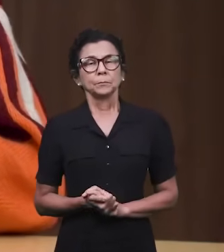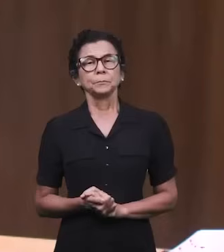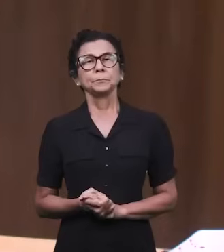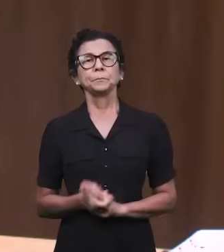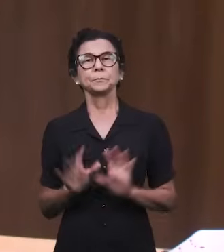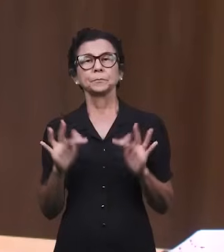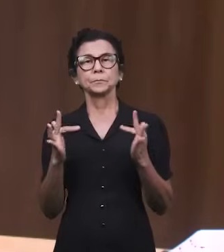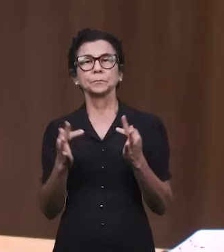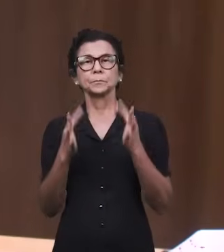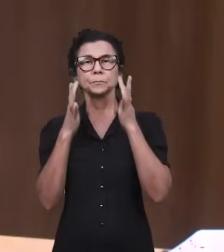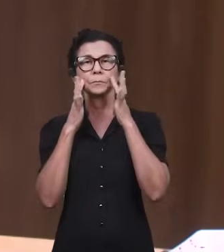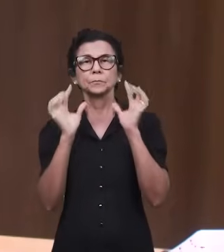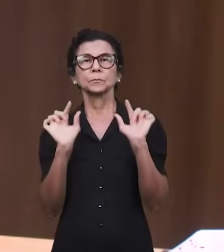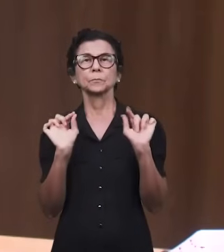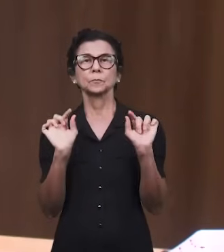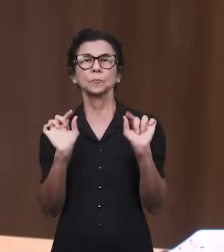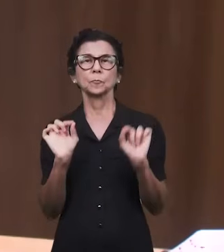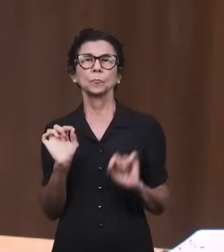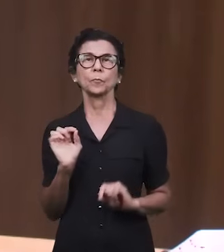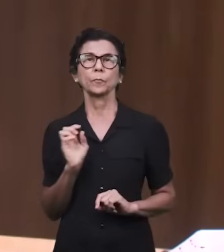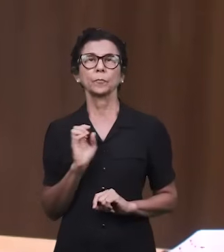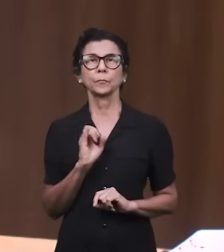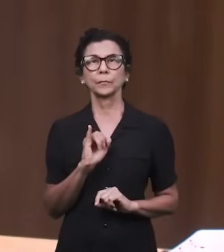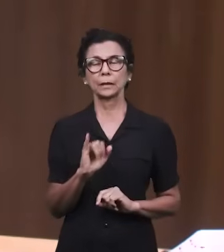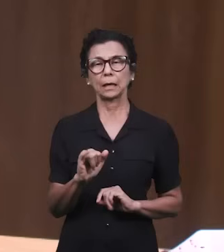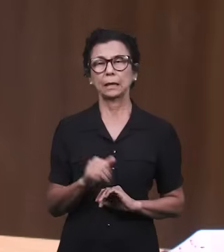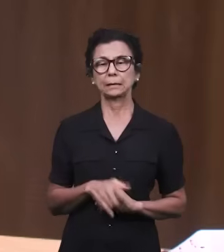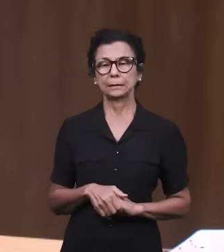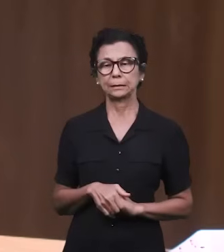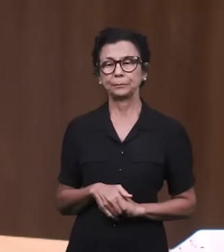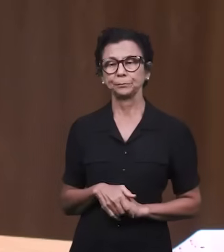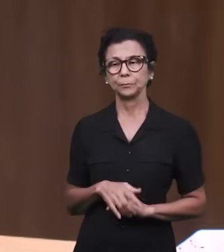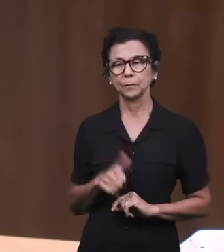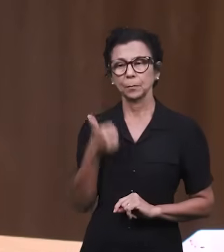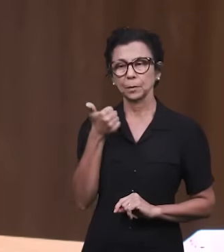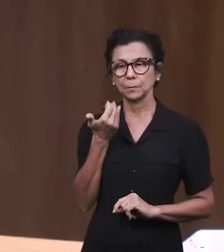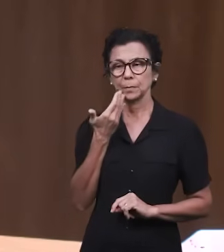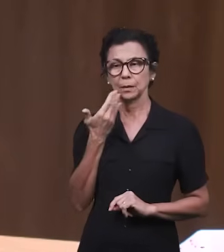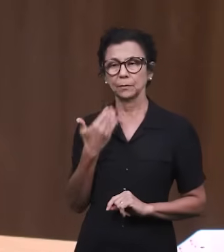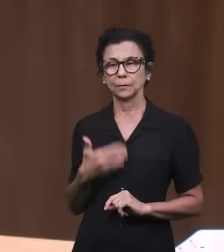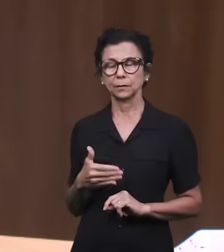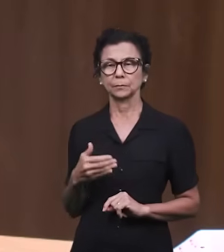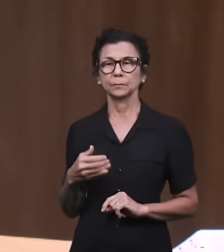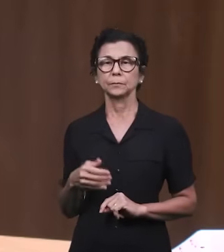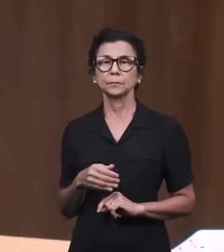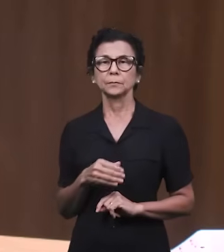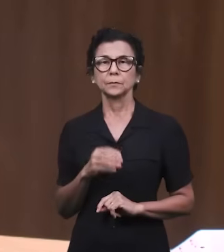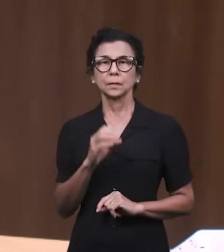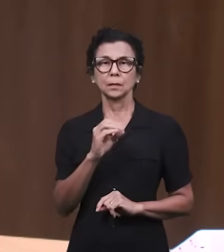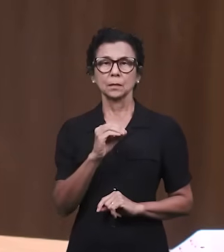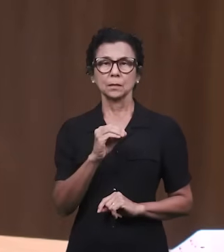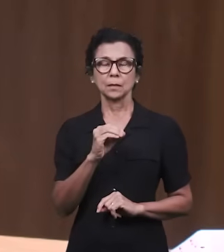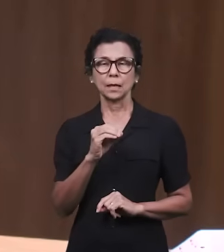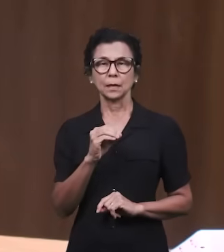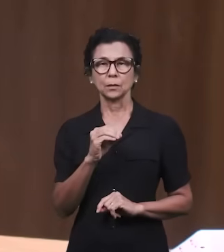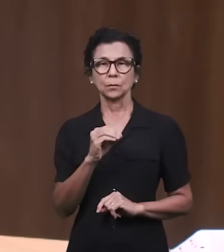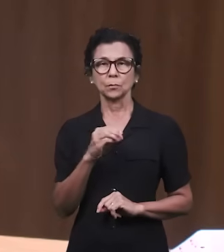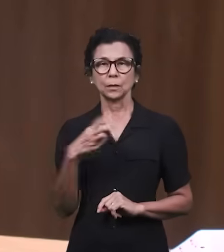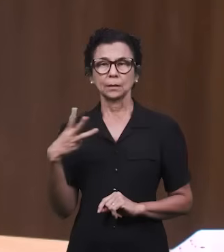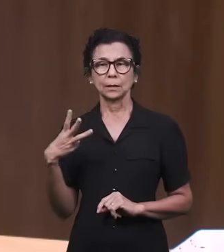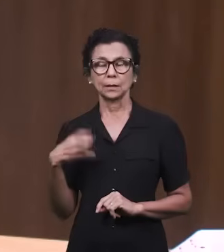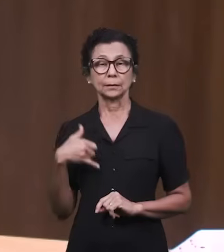atentos? Então, se nós formos falar da primeira infância, 0 a 3 anos, as telas elas são